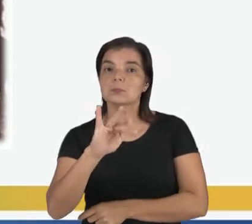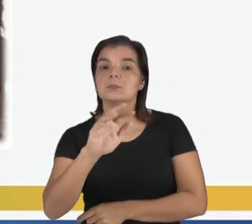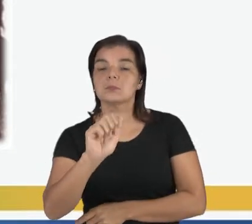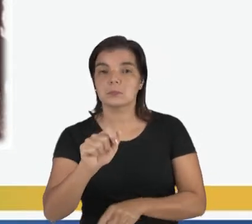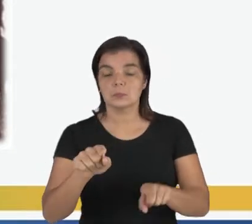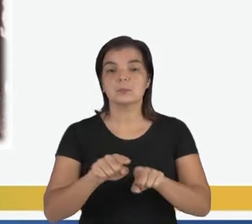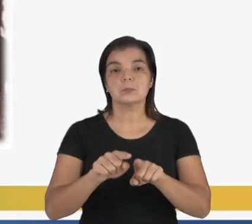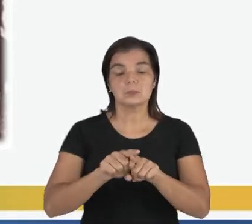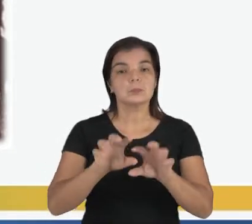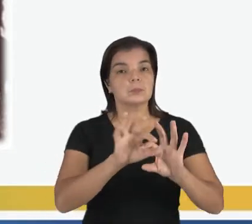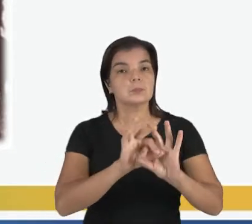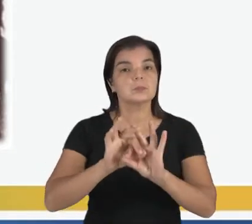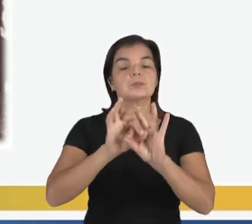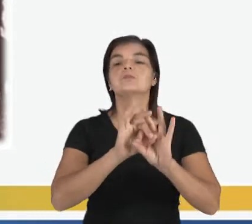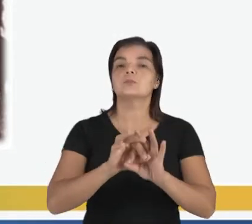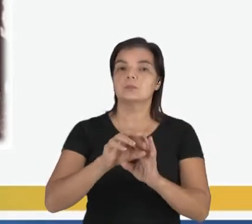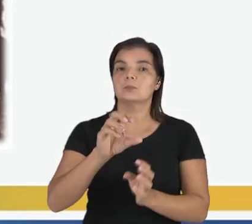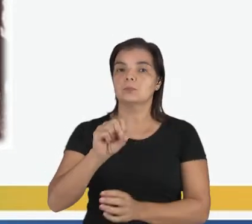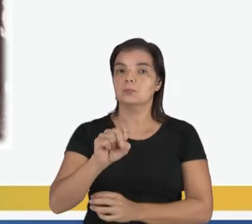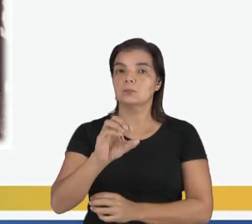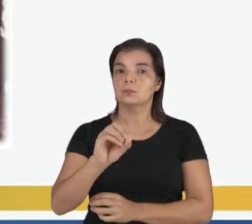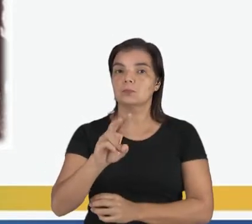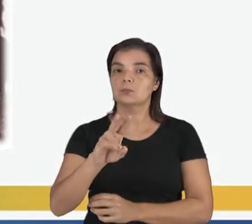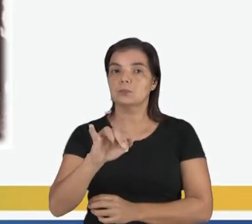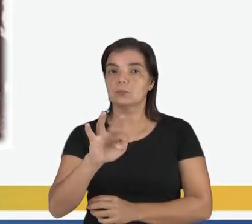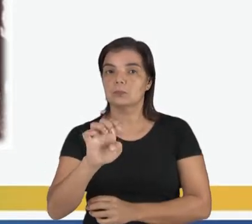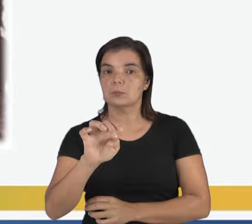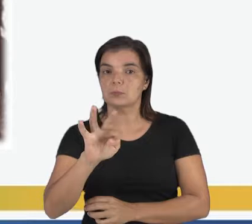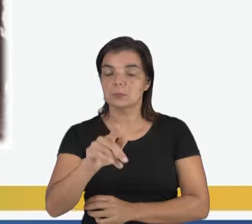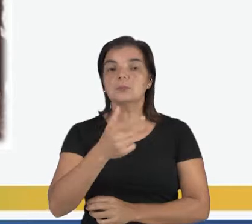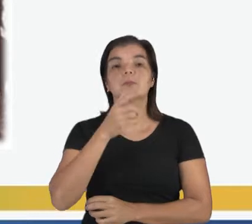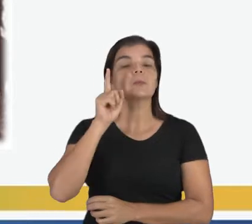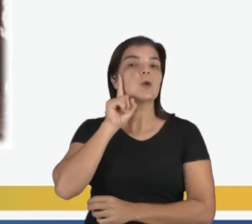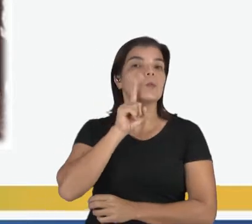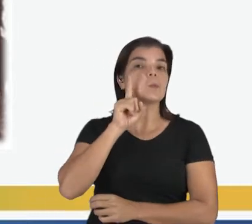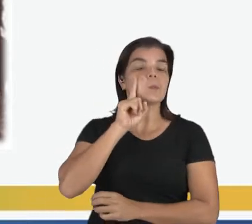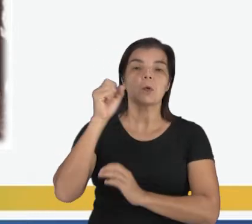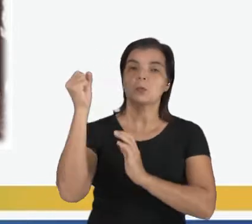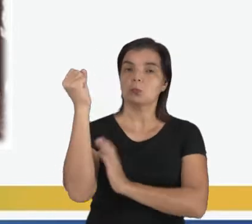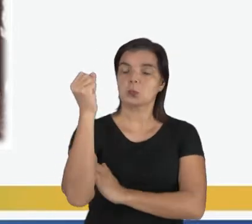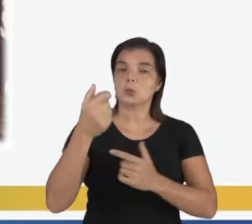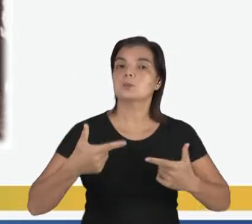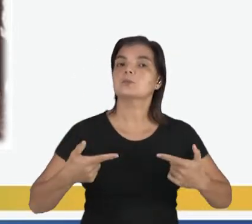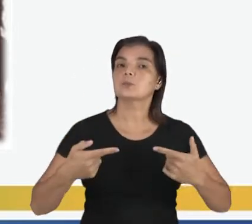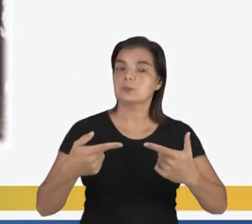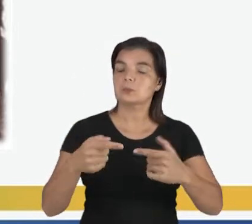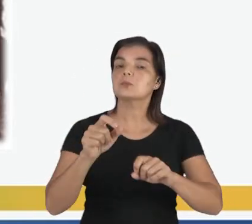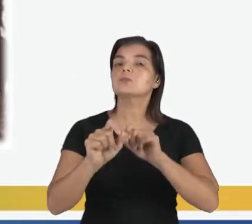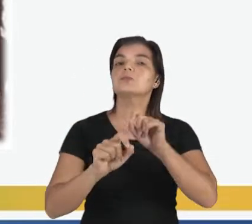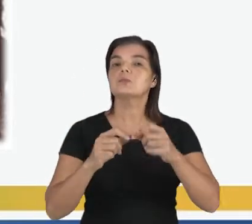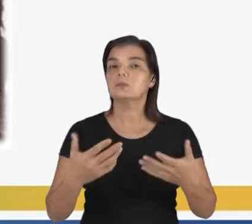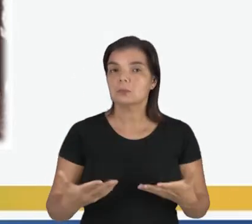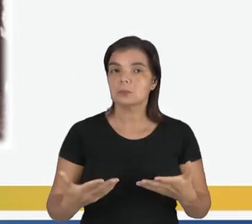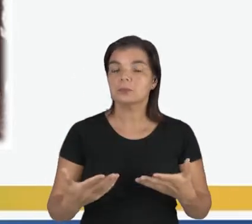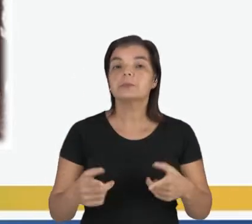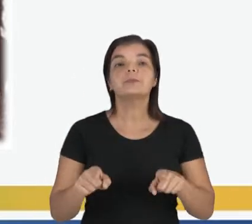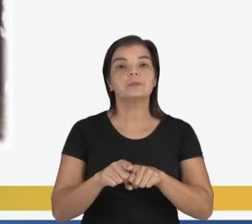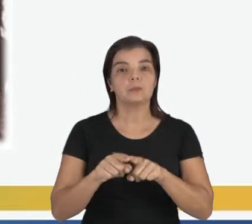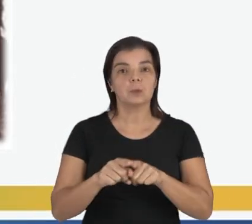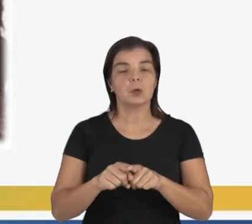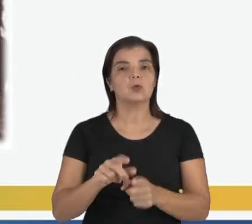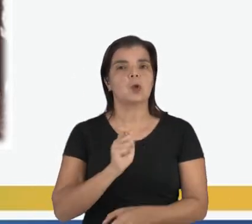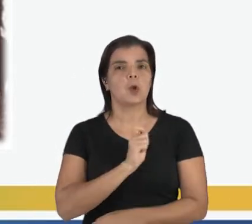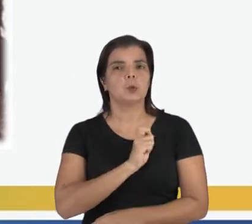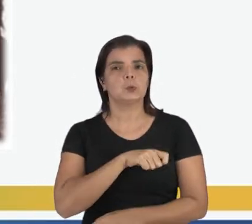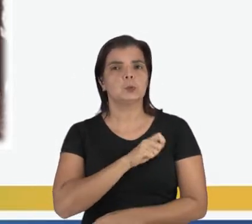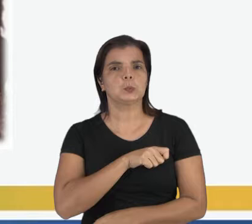União Soviética e os Estados Unidos, que sai bem fortalecido das guerras, eles vão aí ser